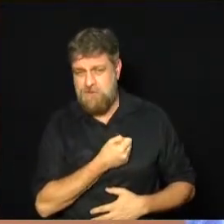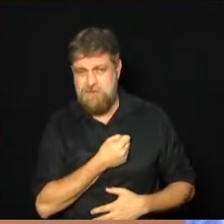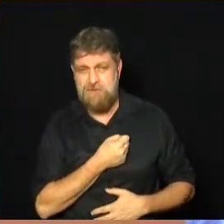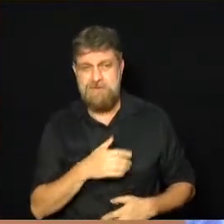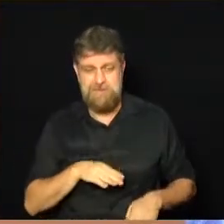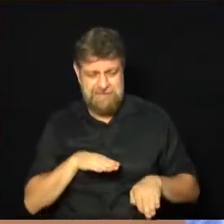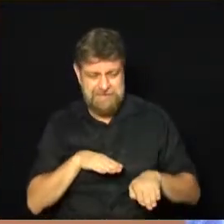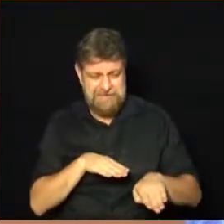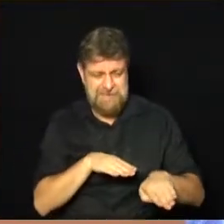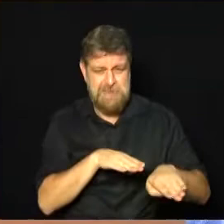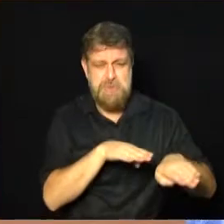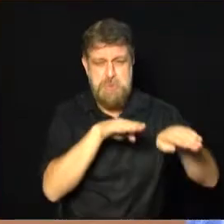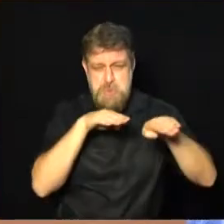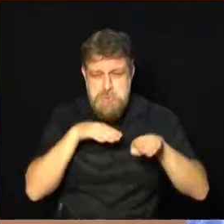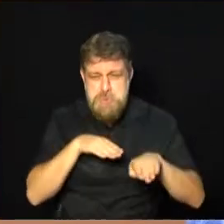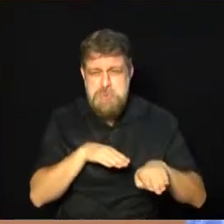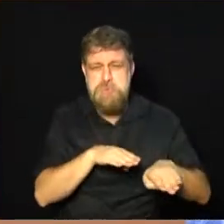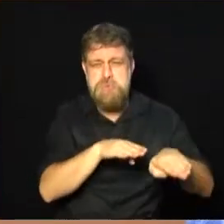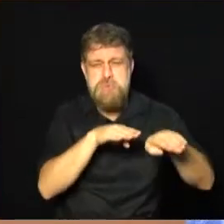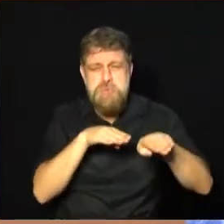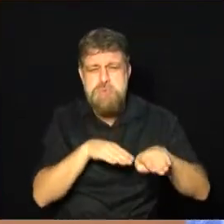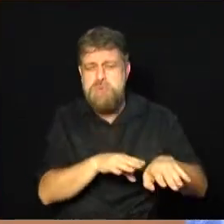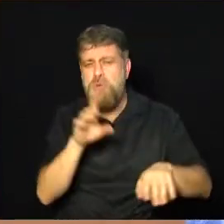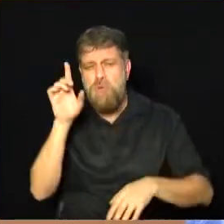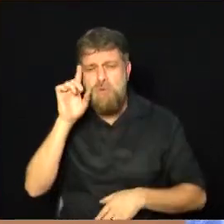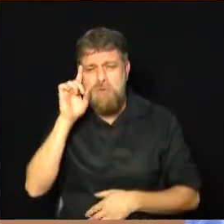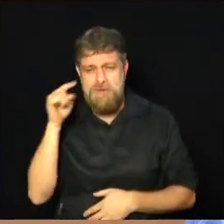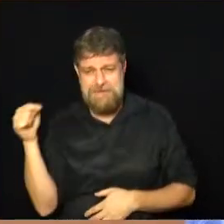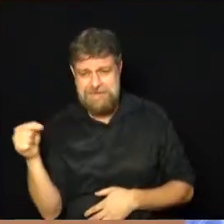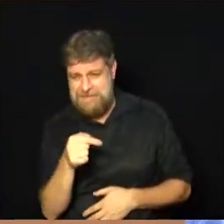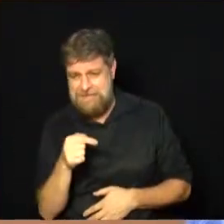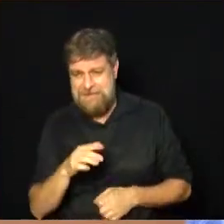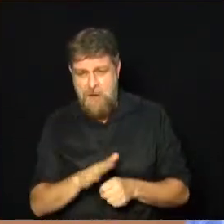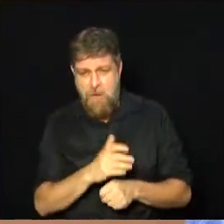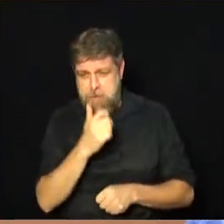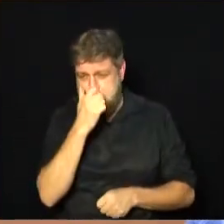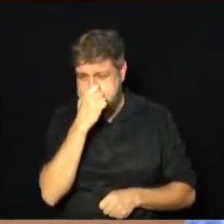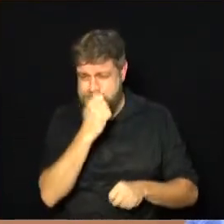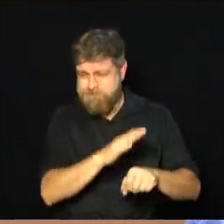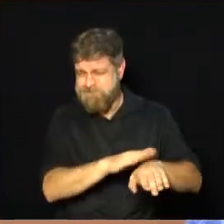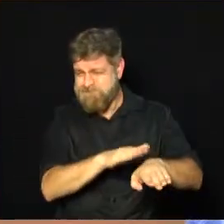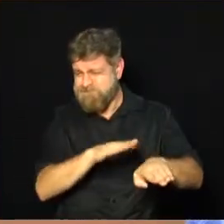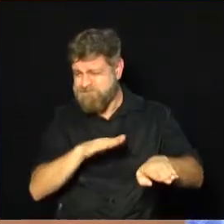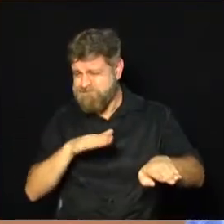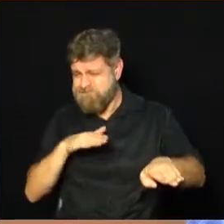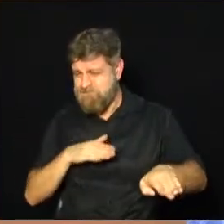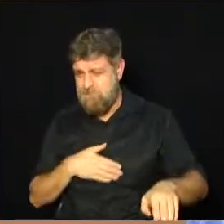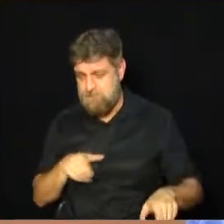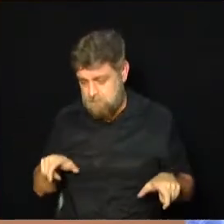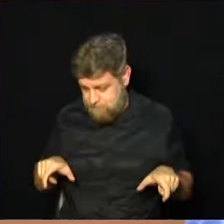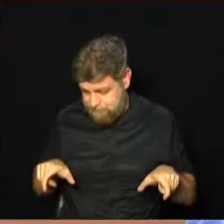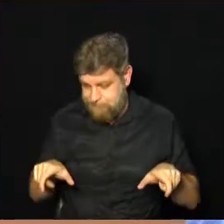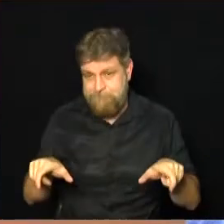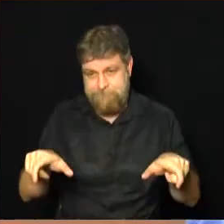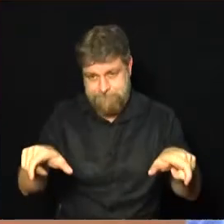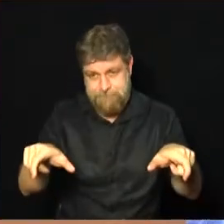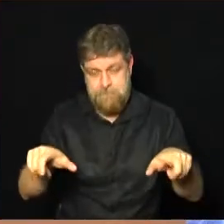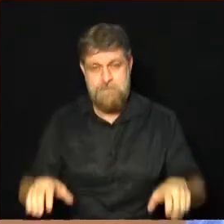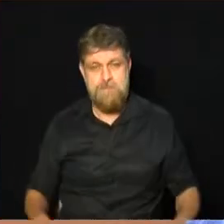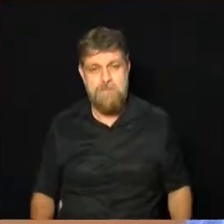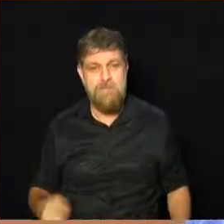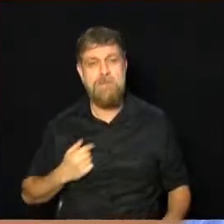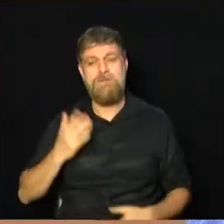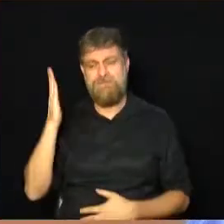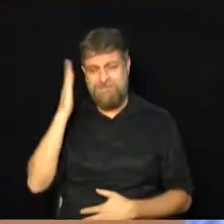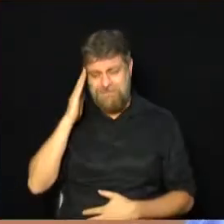veículo quantidade de veículos médios diários que passam pelas ruas extremamente elevados, os mais elevados do município são nessas vias. Nós sabíamos